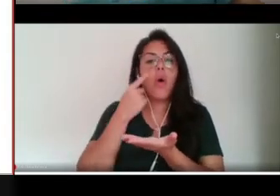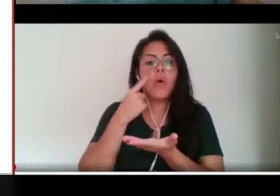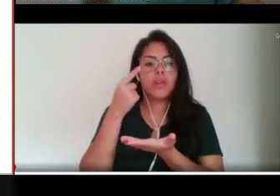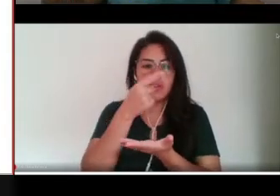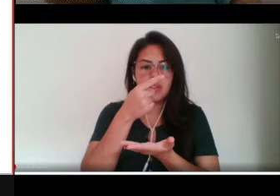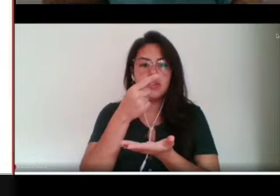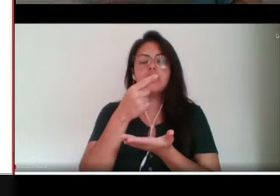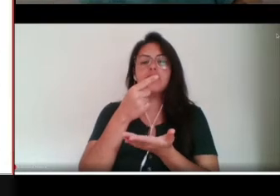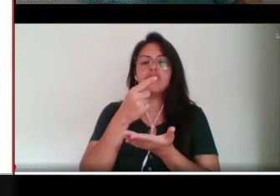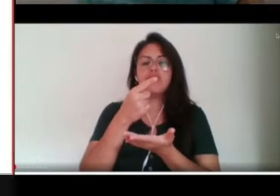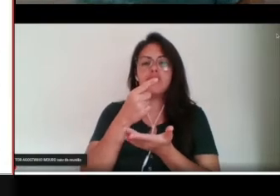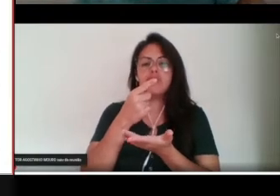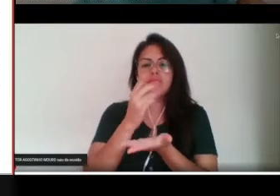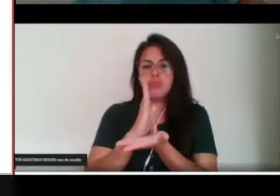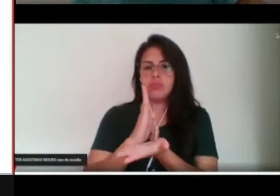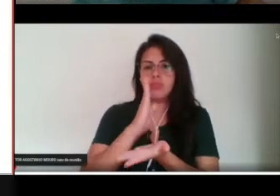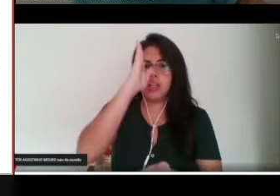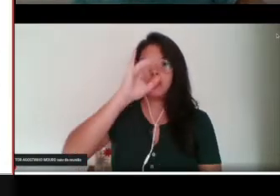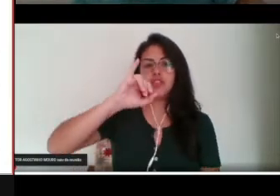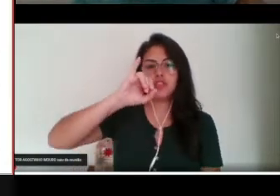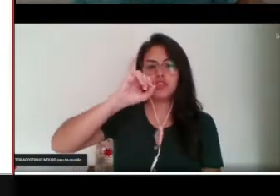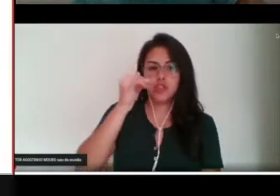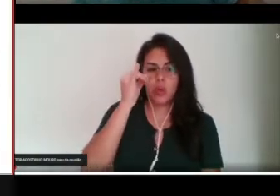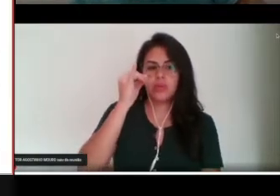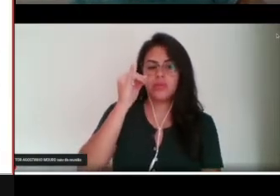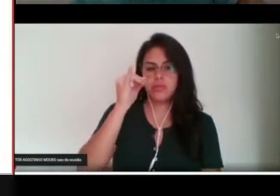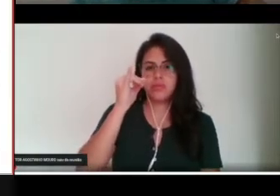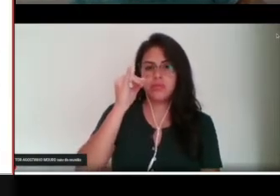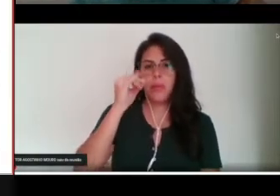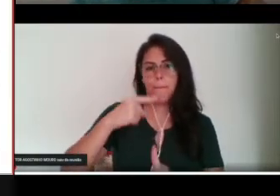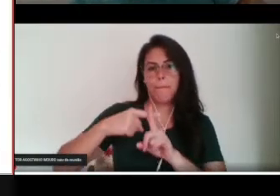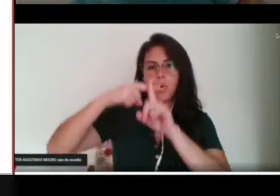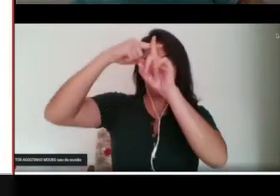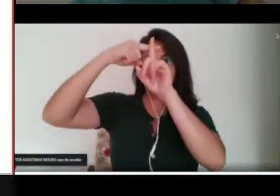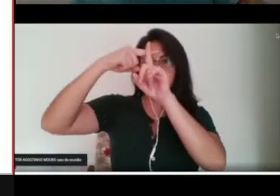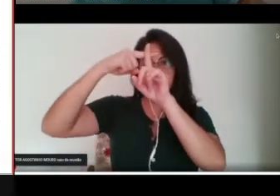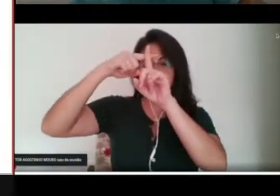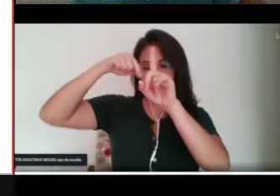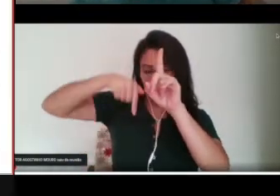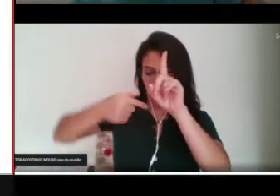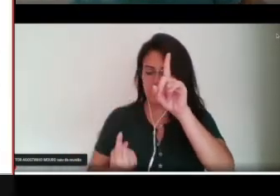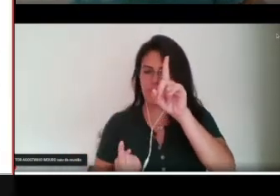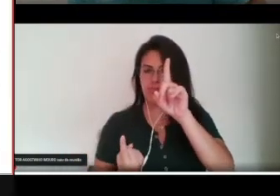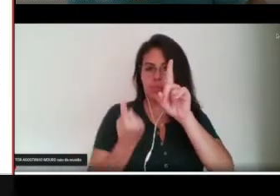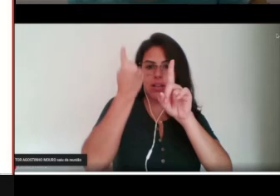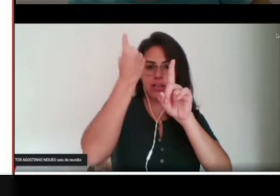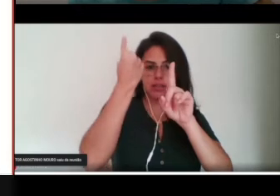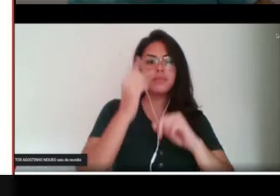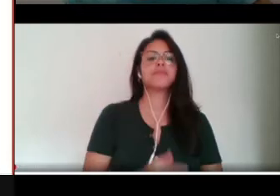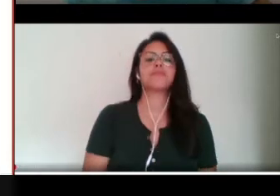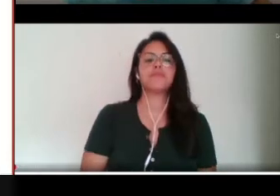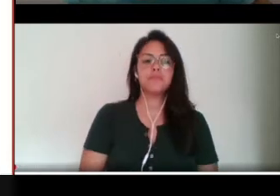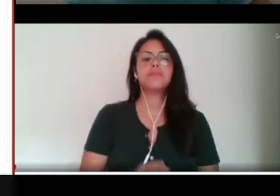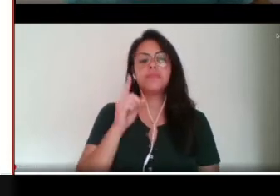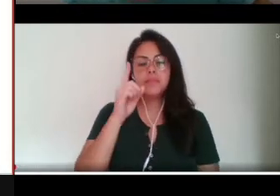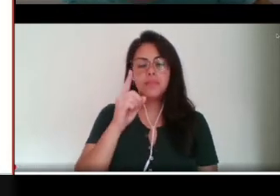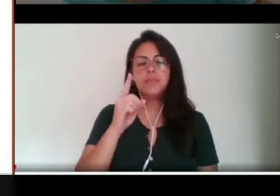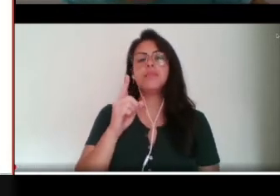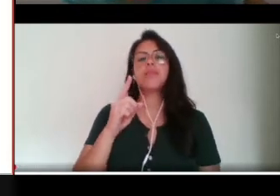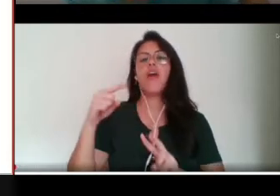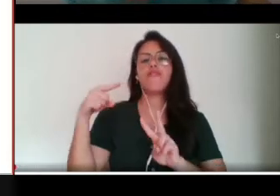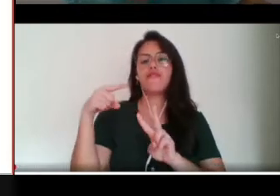de baixo para cima, né? O meu eixo Y, e esse é o meu vetor unitário J, chapéu.